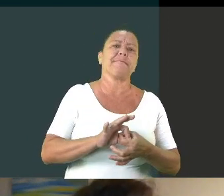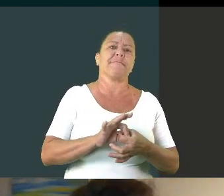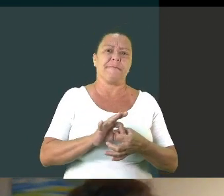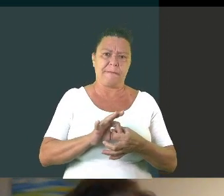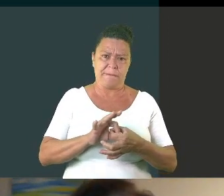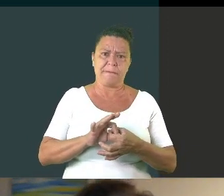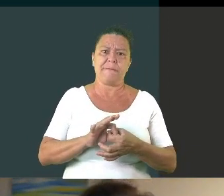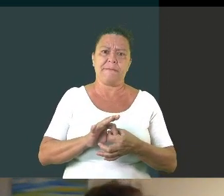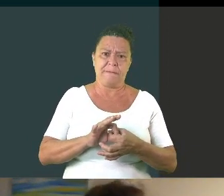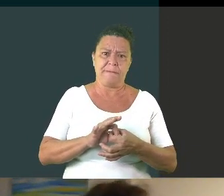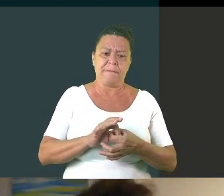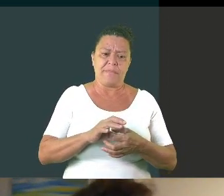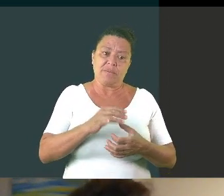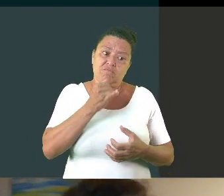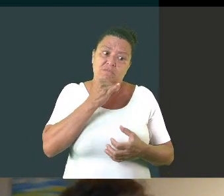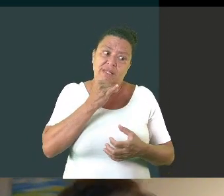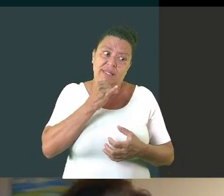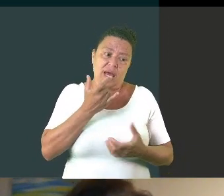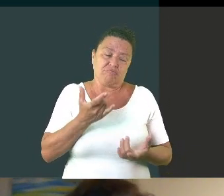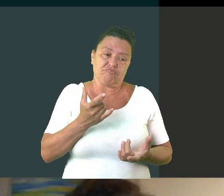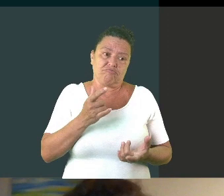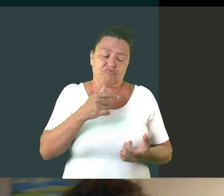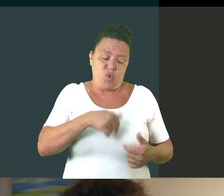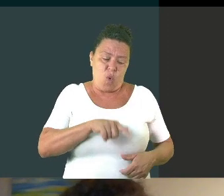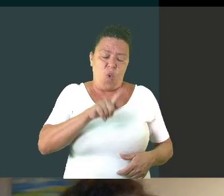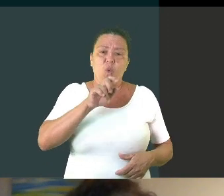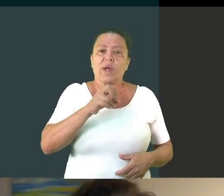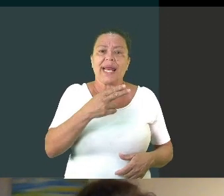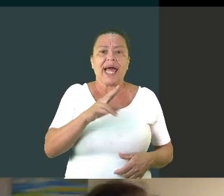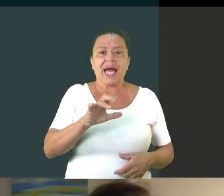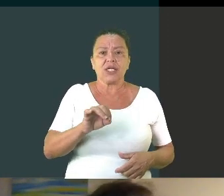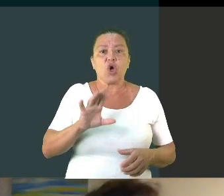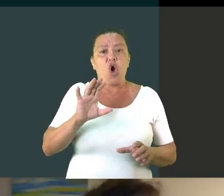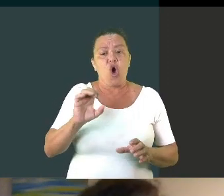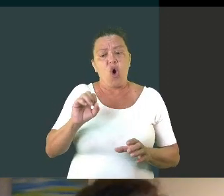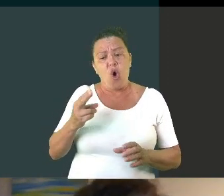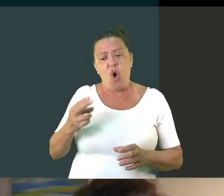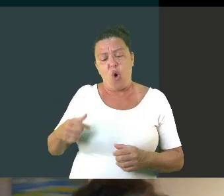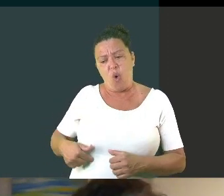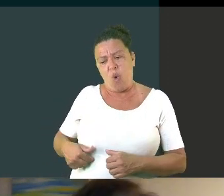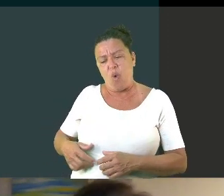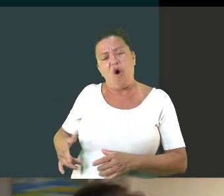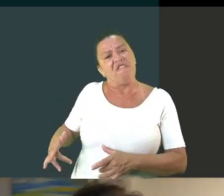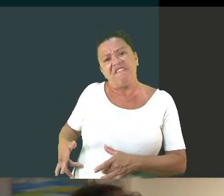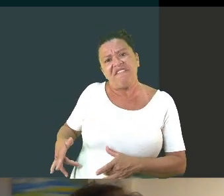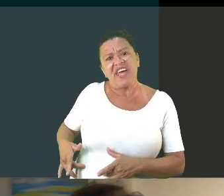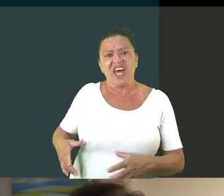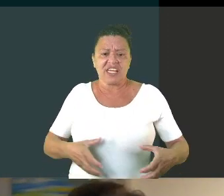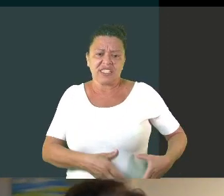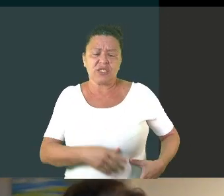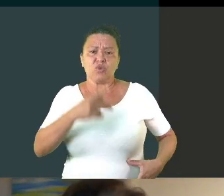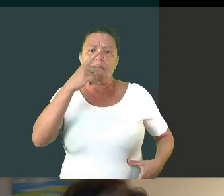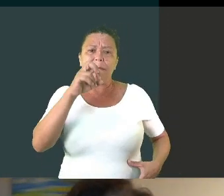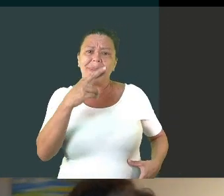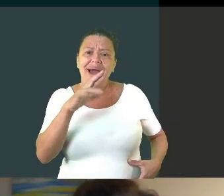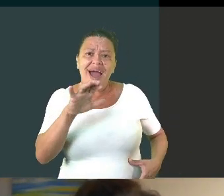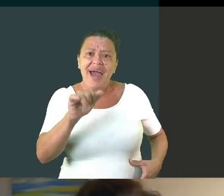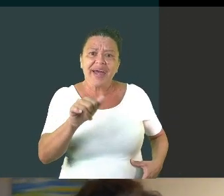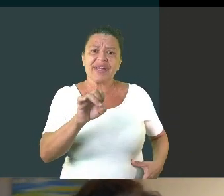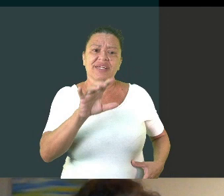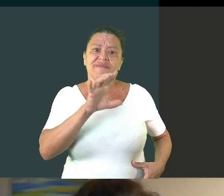determinado órgão, uma determinada glândula e um determinado órgão que está mais adoecido, essa energia vai